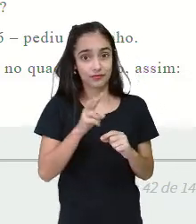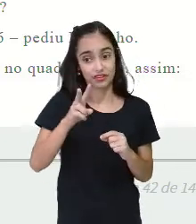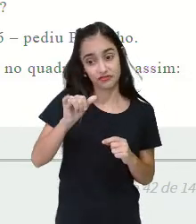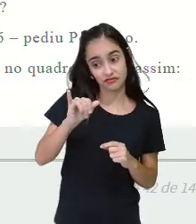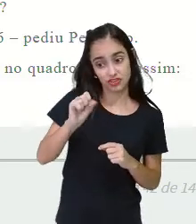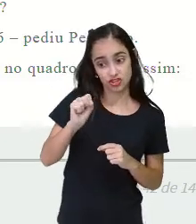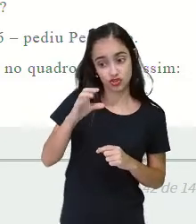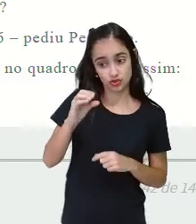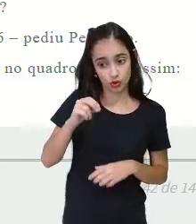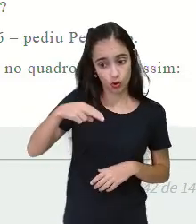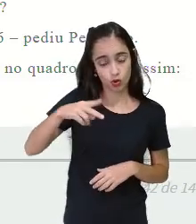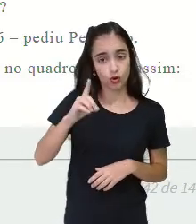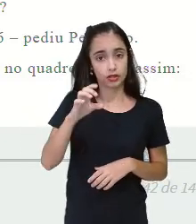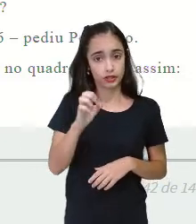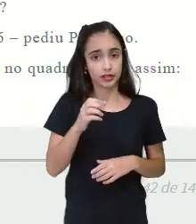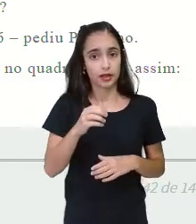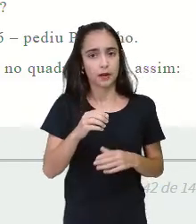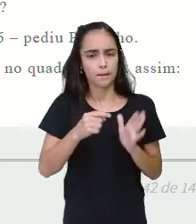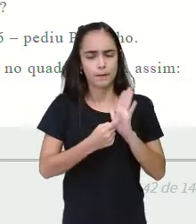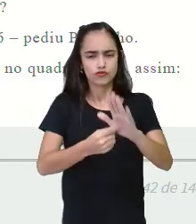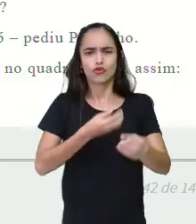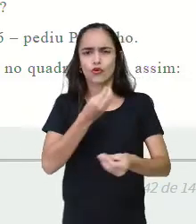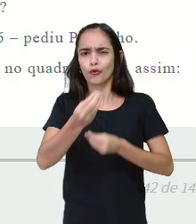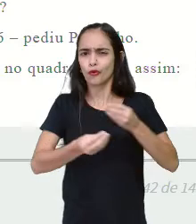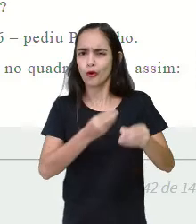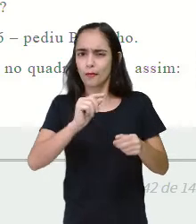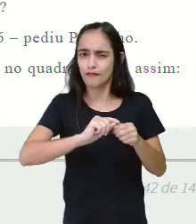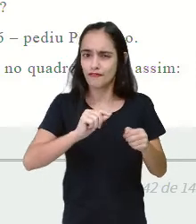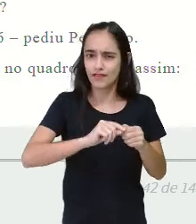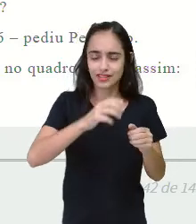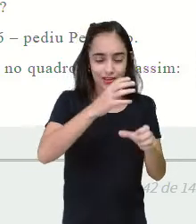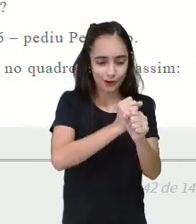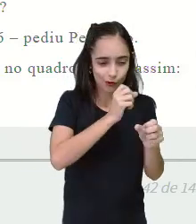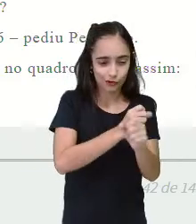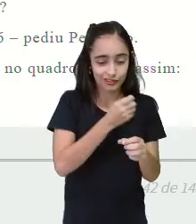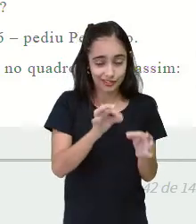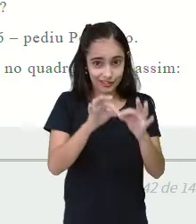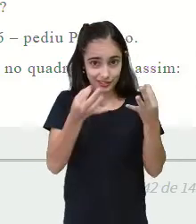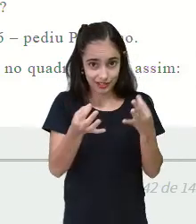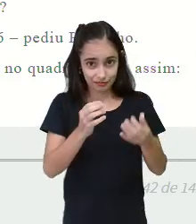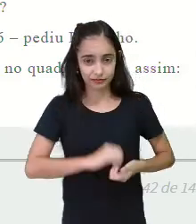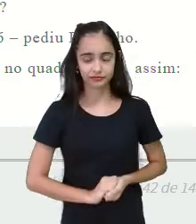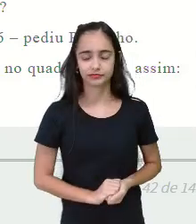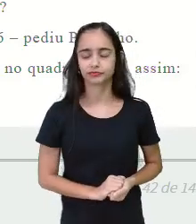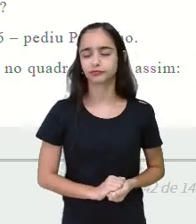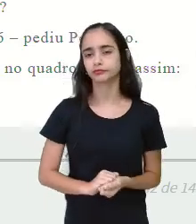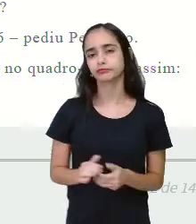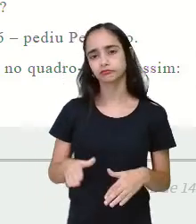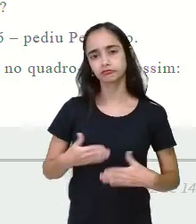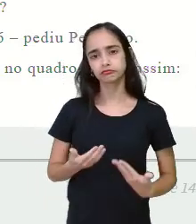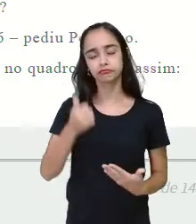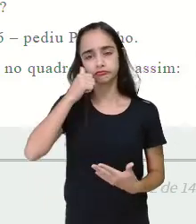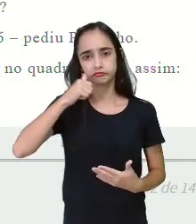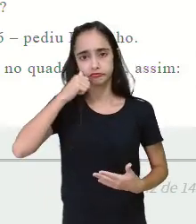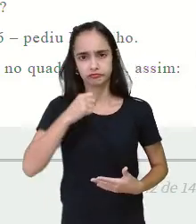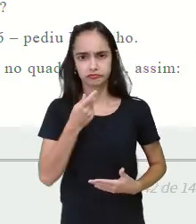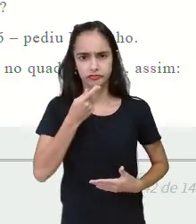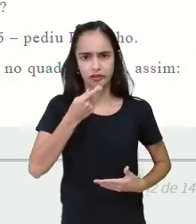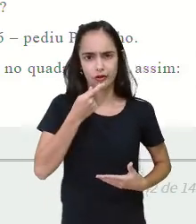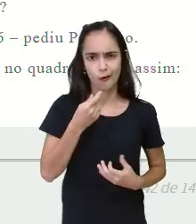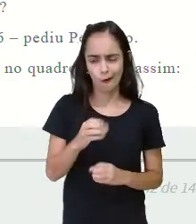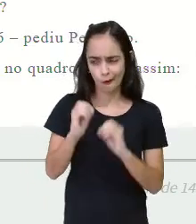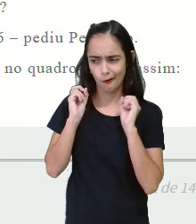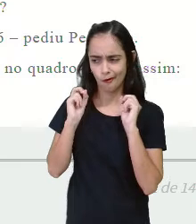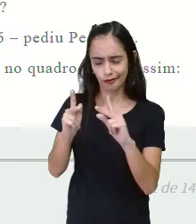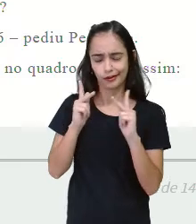mostrou como é que faziam as contas mais simples de soma. Muito bem, disse a madama. Um tanto ressabiada, mas